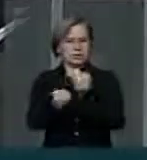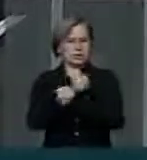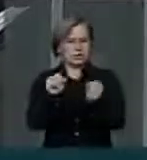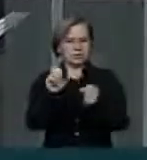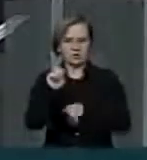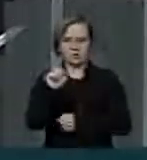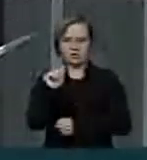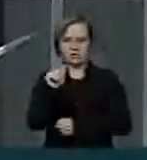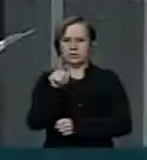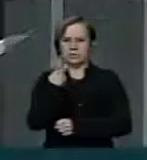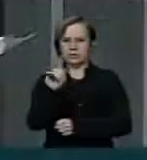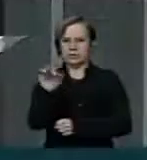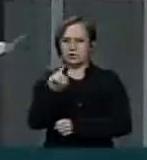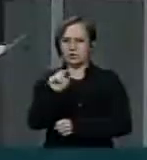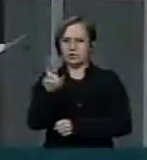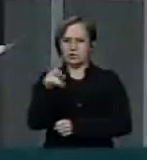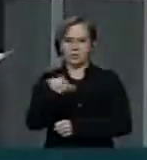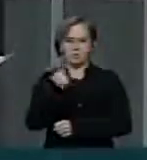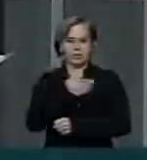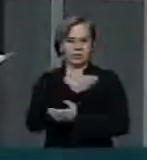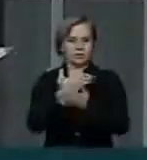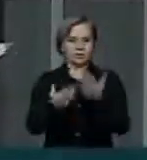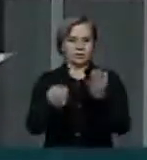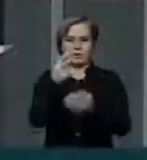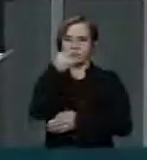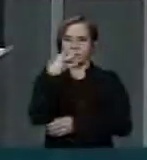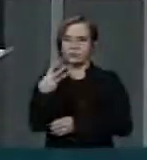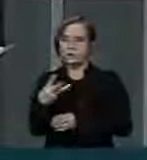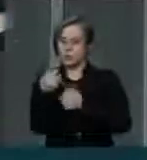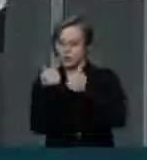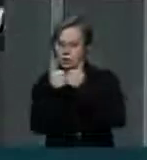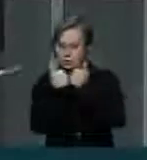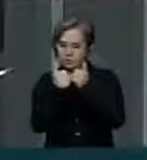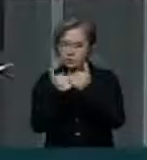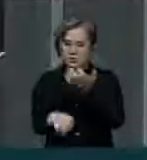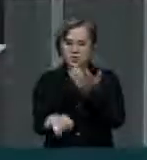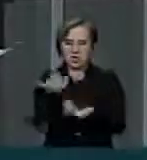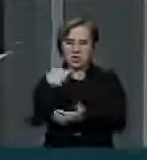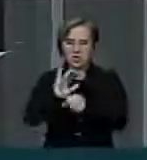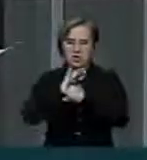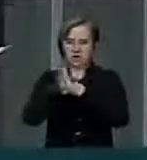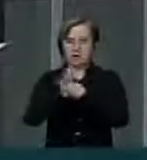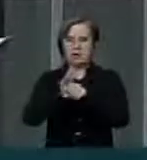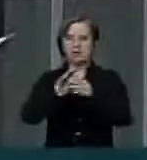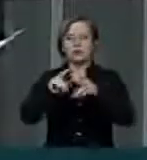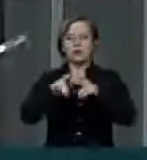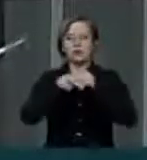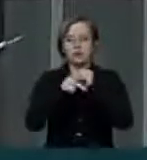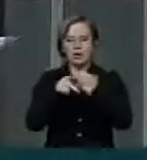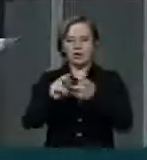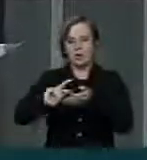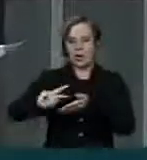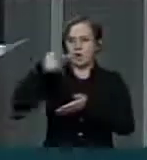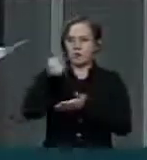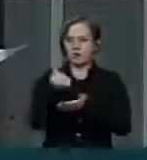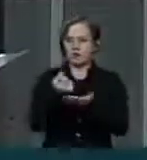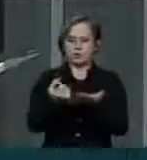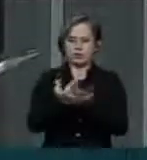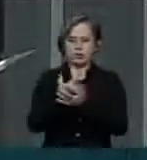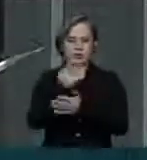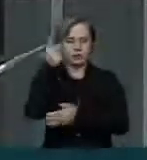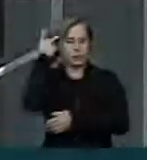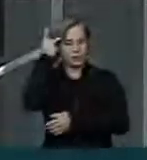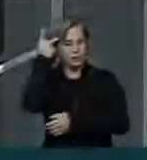Zezéu? Nós perdemos 2/3 da frota queimada por causa de um aumento tarifário. São Paulo,